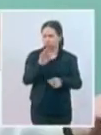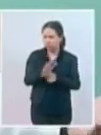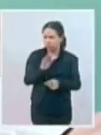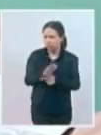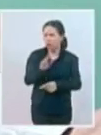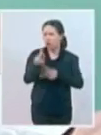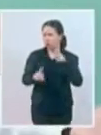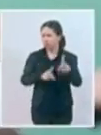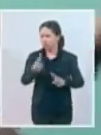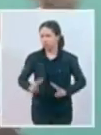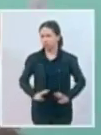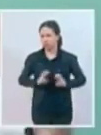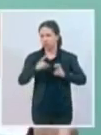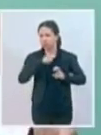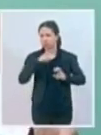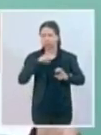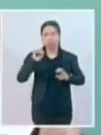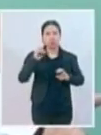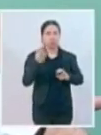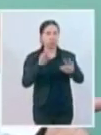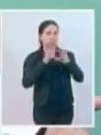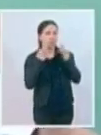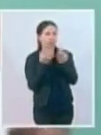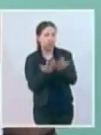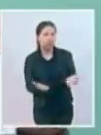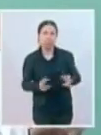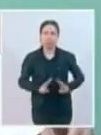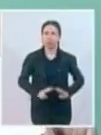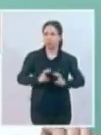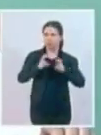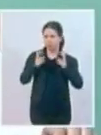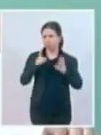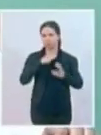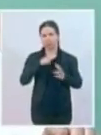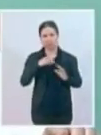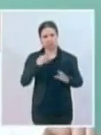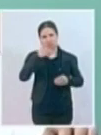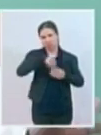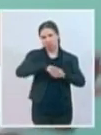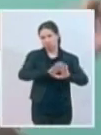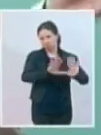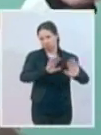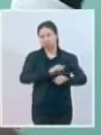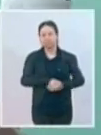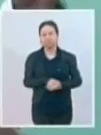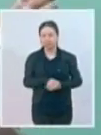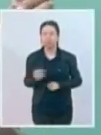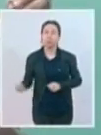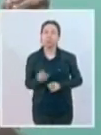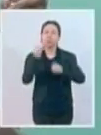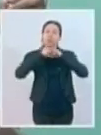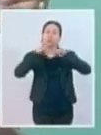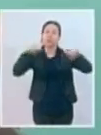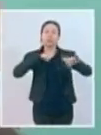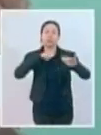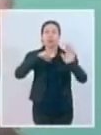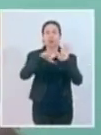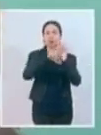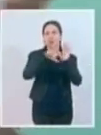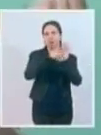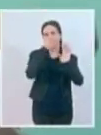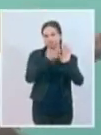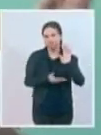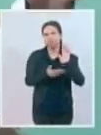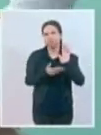foi acometido ou familiares, né, de pacientes com câncer. Então, hoje é muito importante dizer, nós temos leis que contemplam,